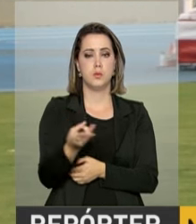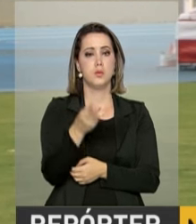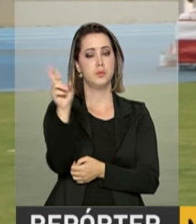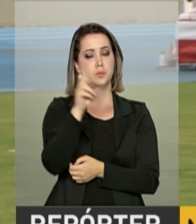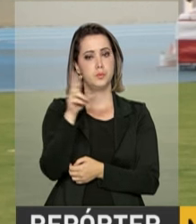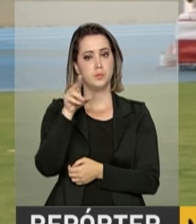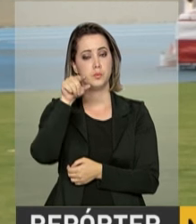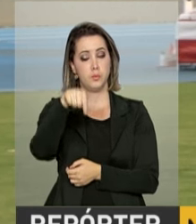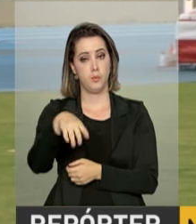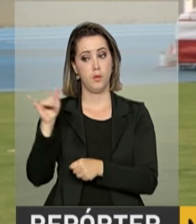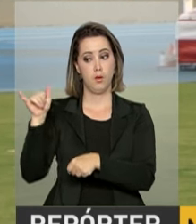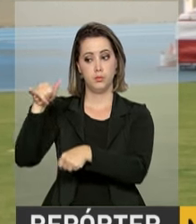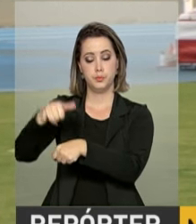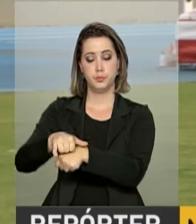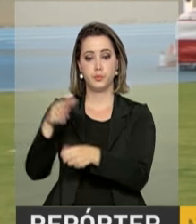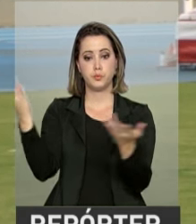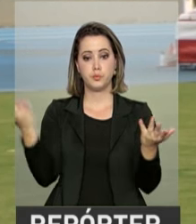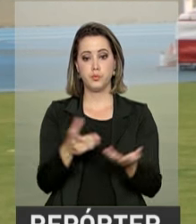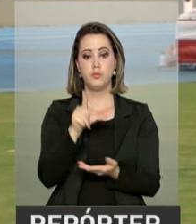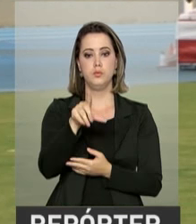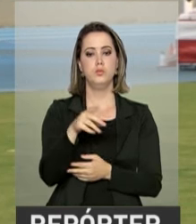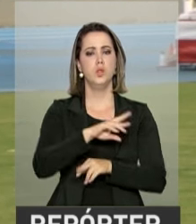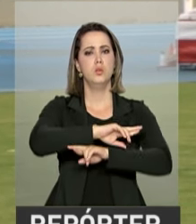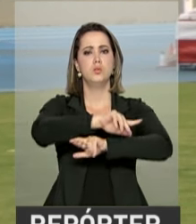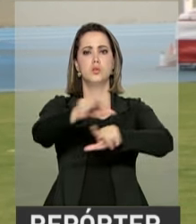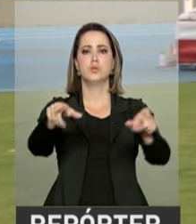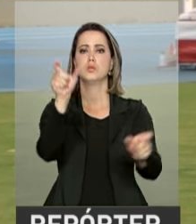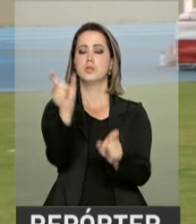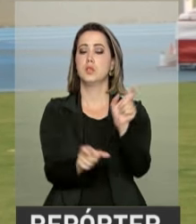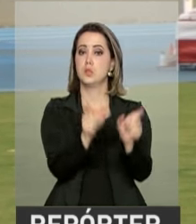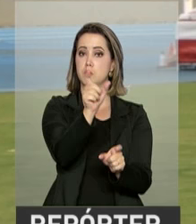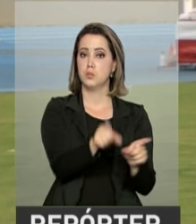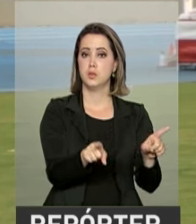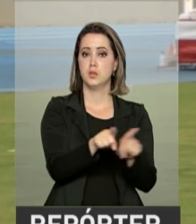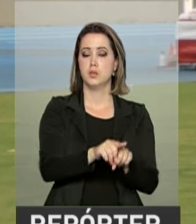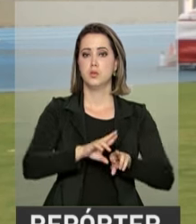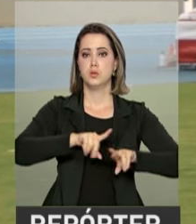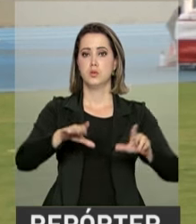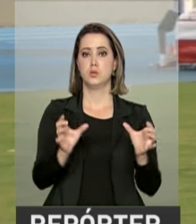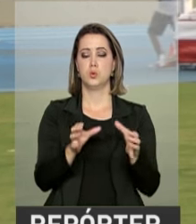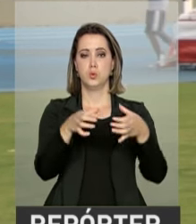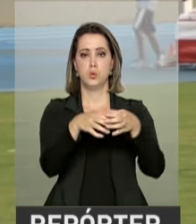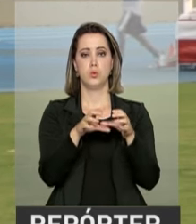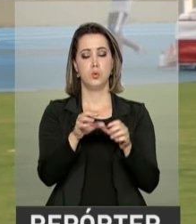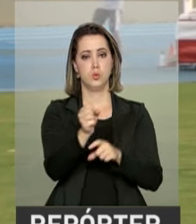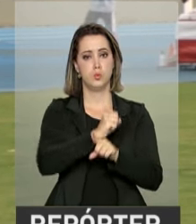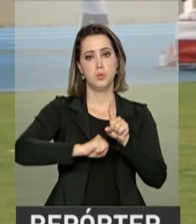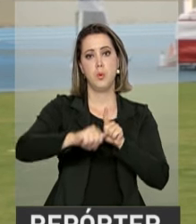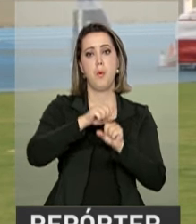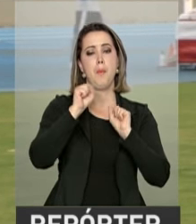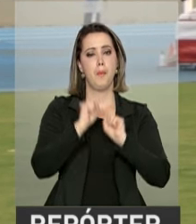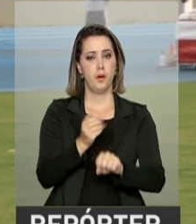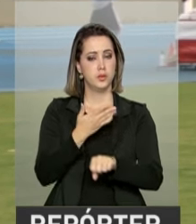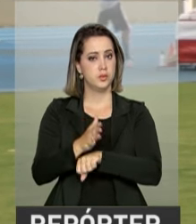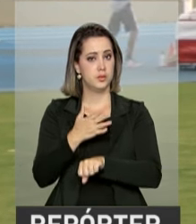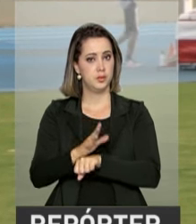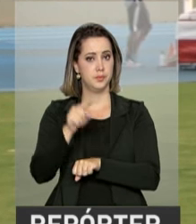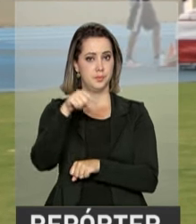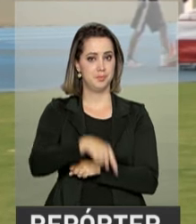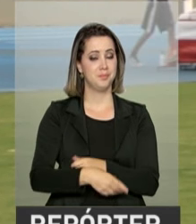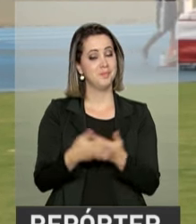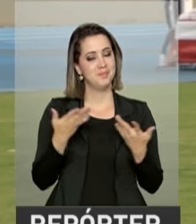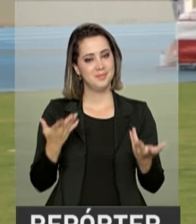da aeronáutica hoje centenas de crianças e adolescentes de projetos sociais podem treinar aqui e quem sabe